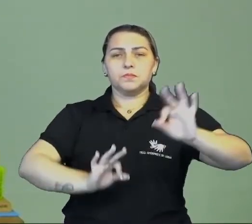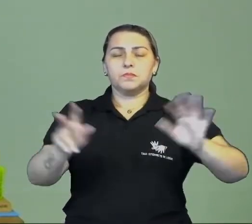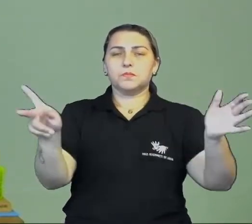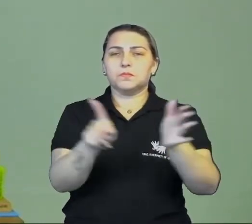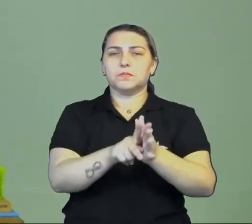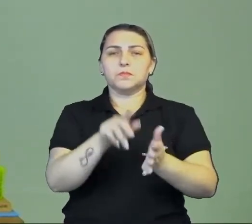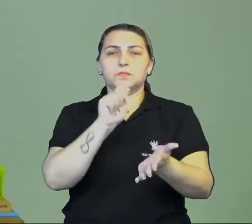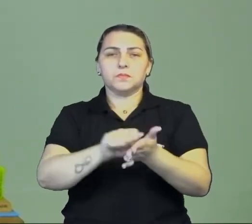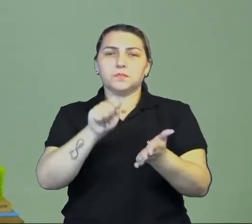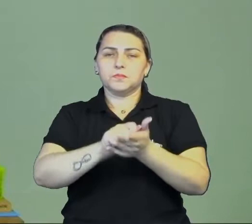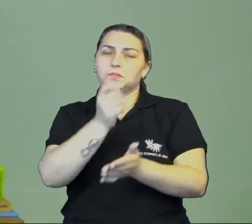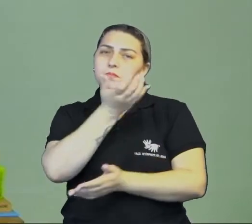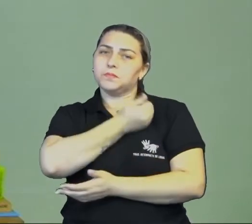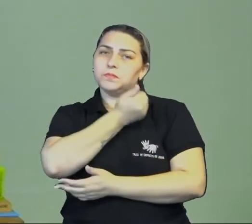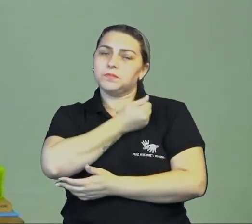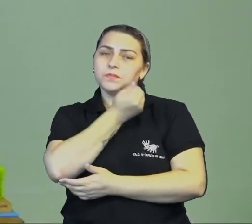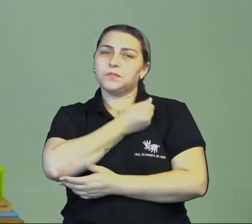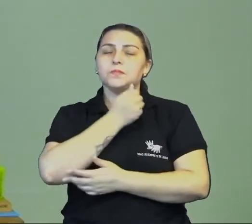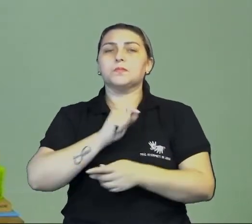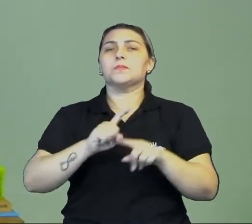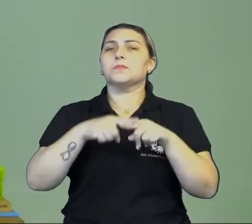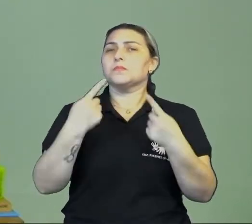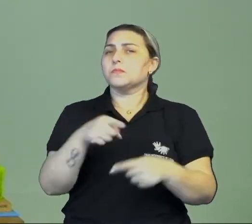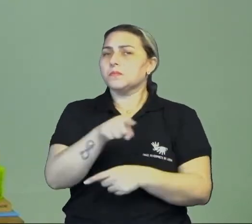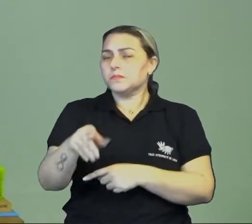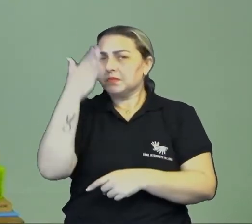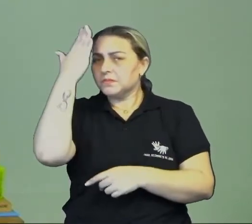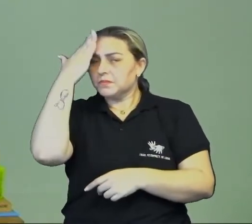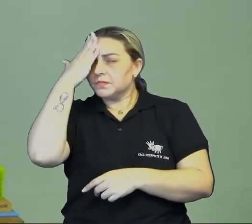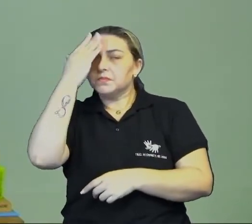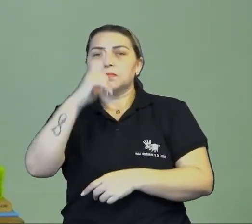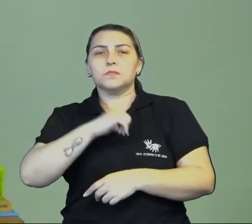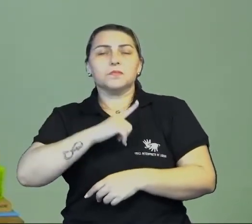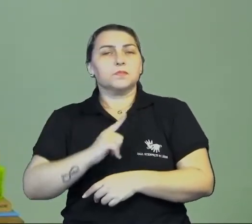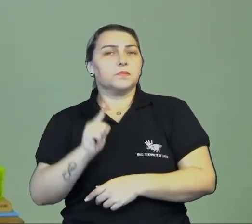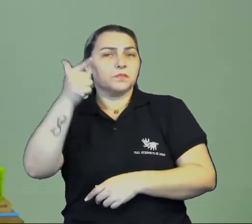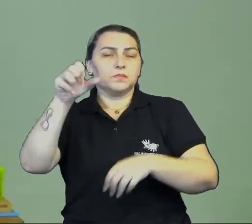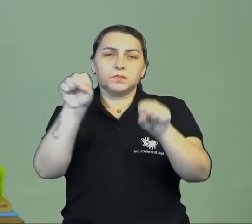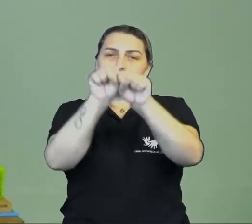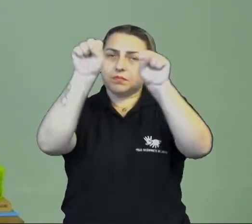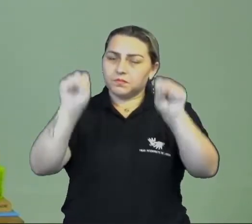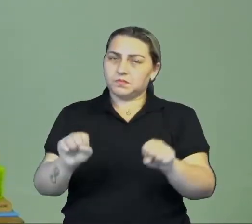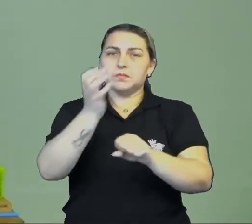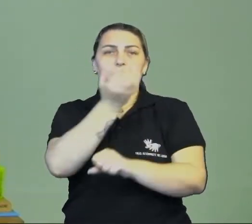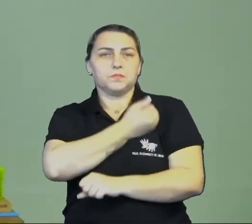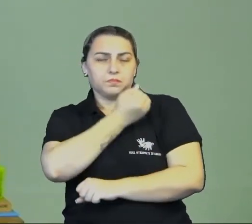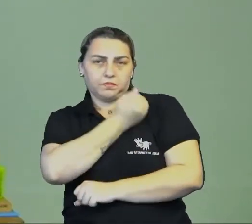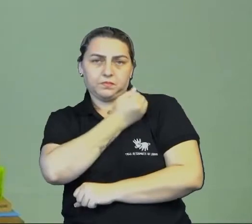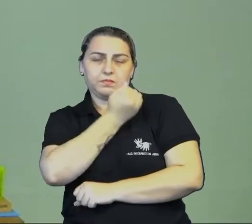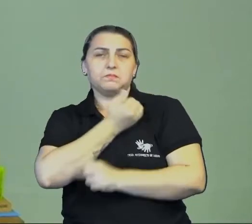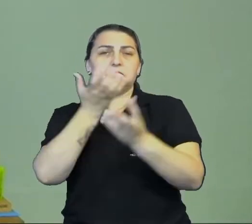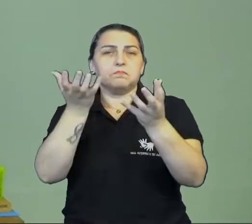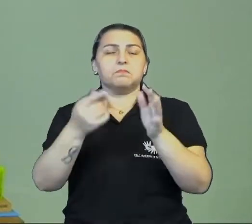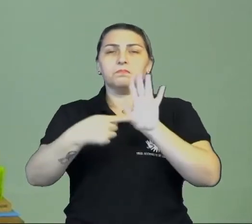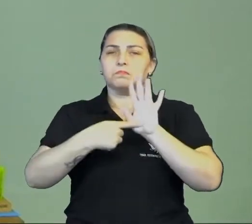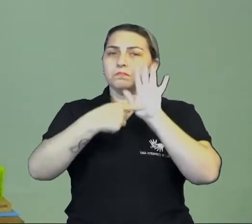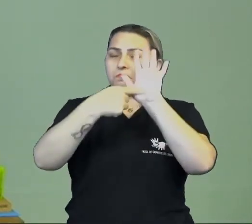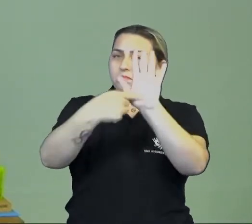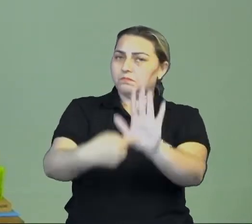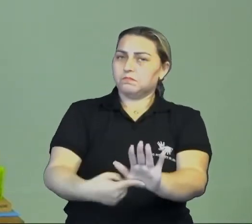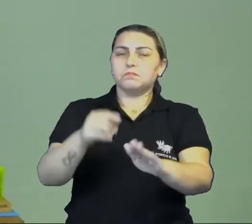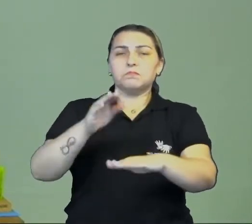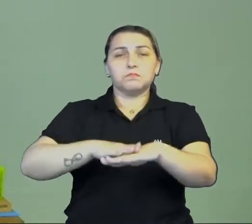de registrar esses números. Mas vocês sabiam que existem outros sistemas de numeração? E eu quero te